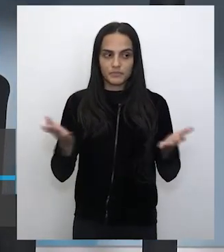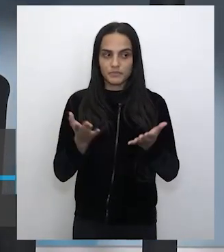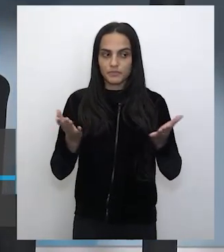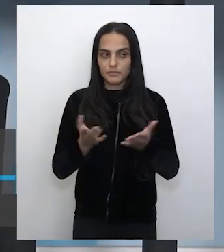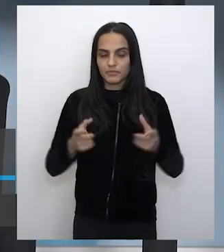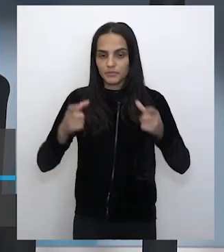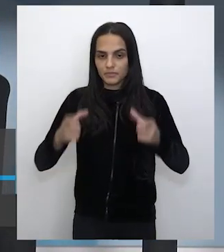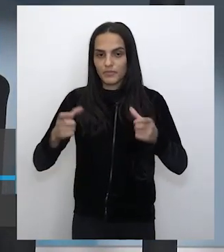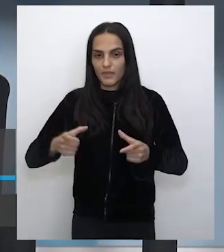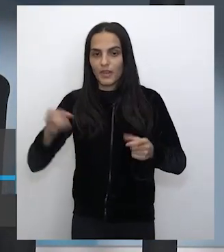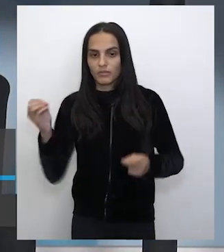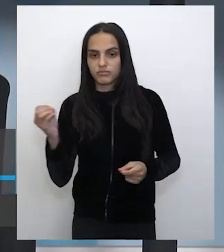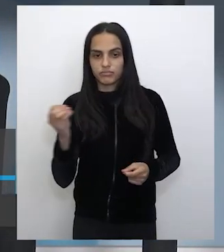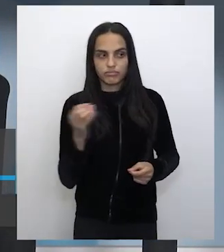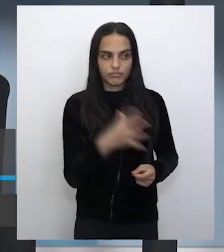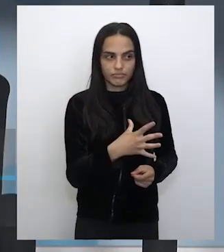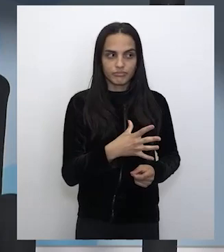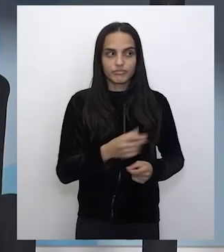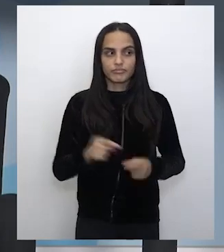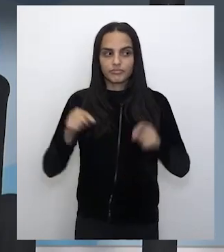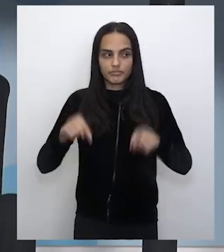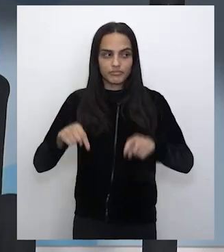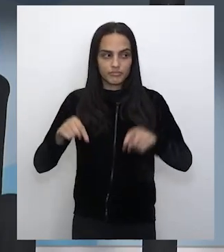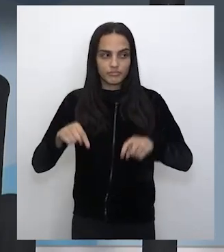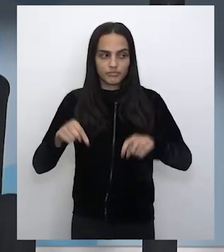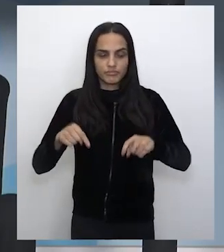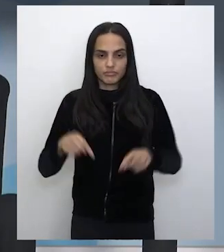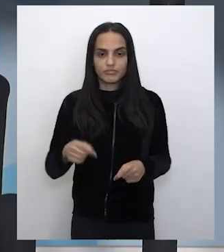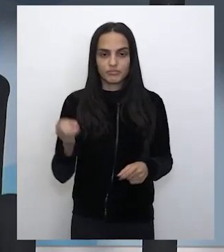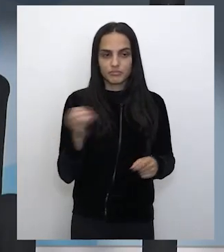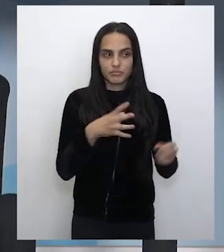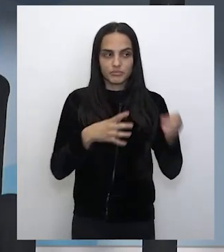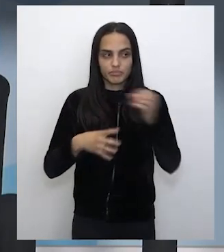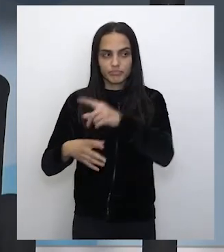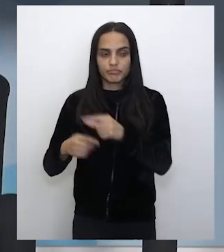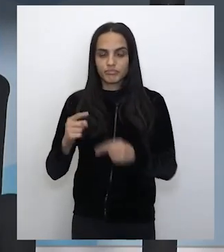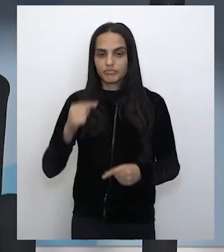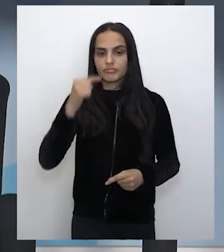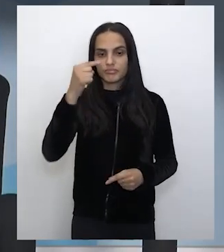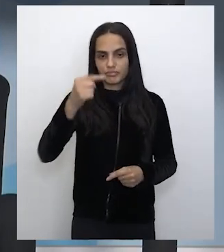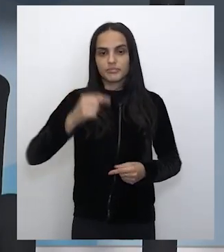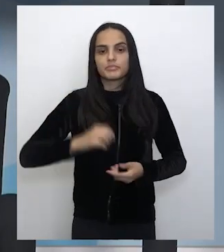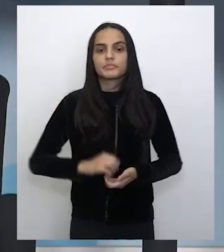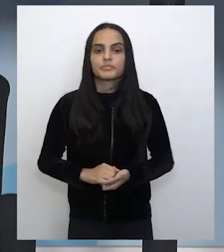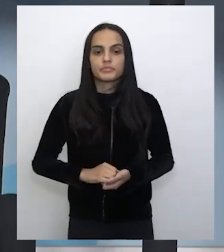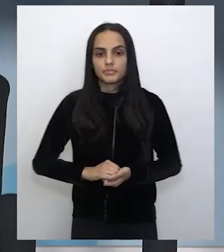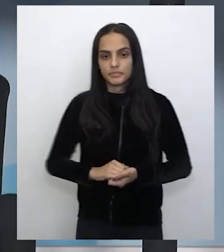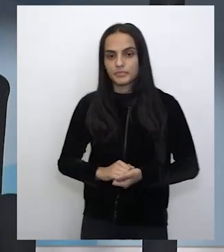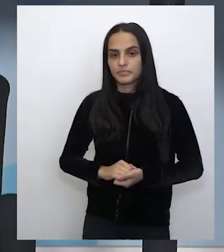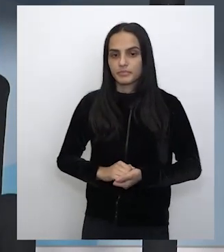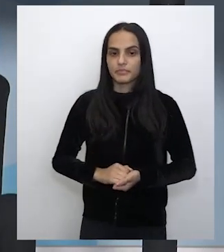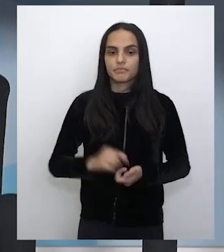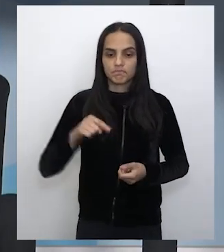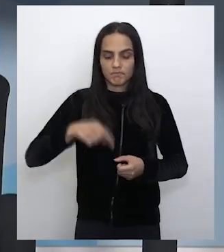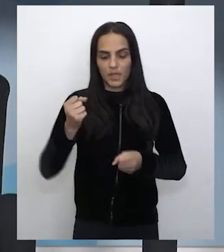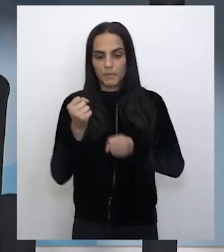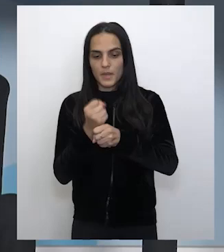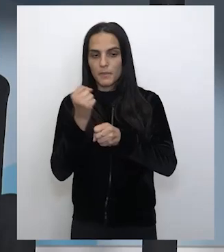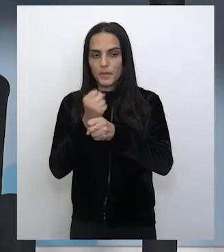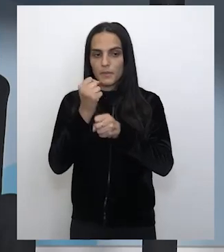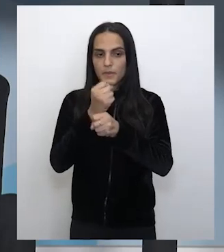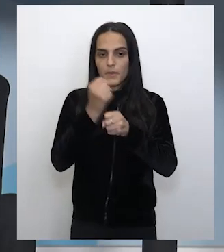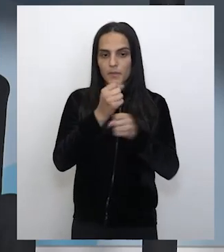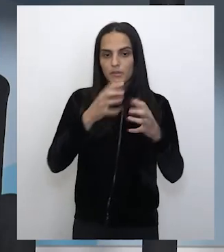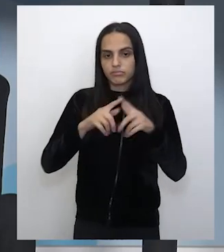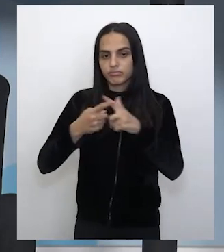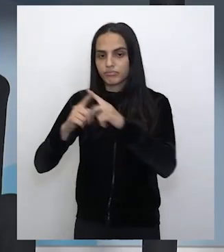seja a última aula nesse estúdio, porque já vai mudar aí para os estúdios novos, que nós estamos aqui em reforma, mas é um prazer estar